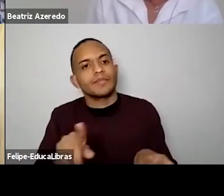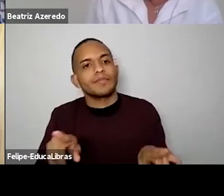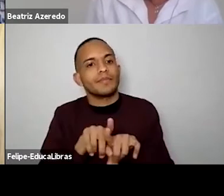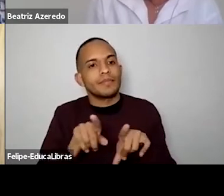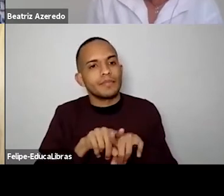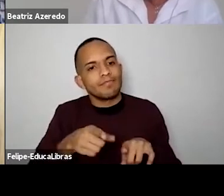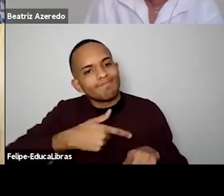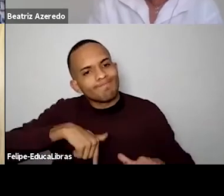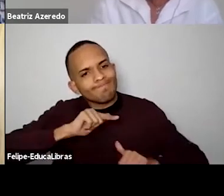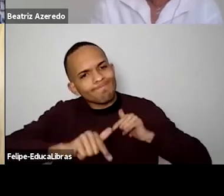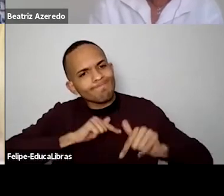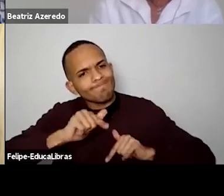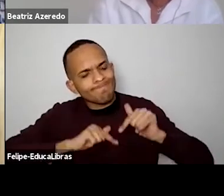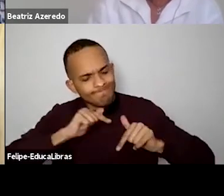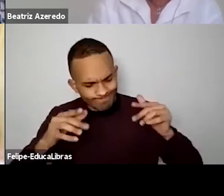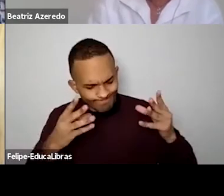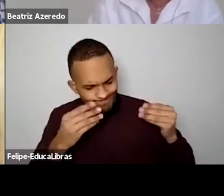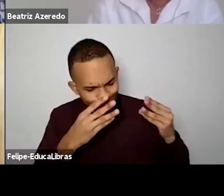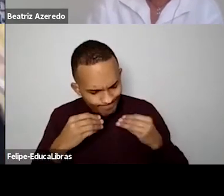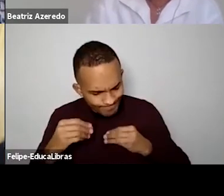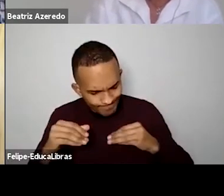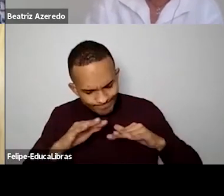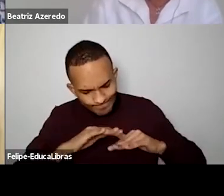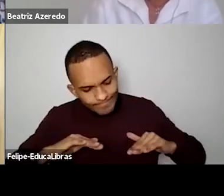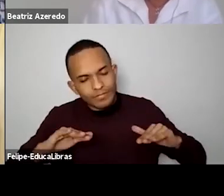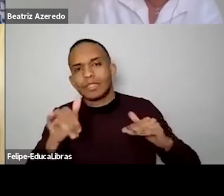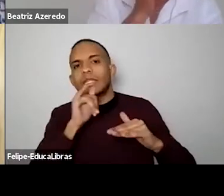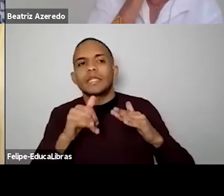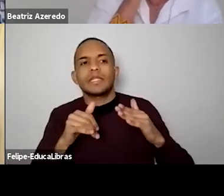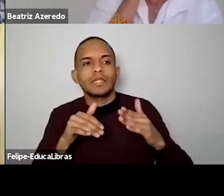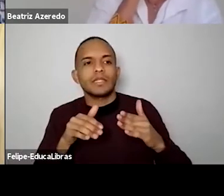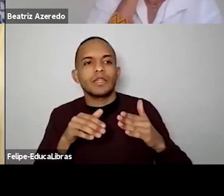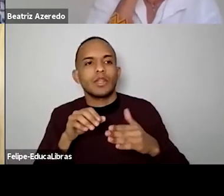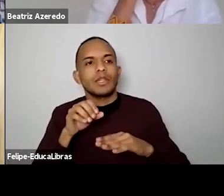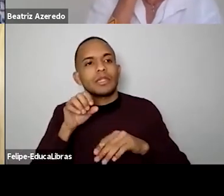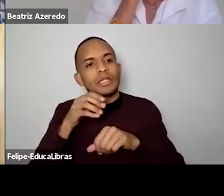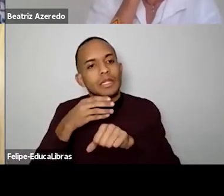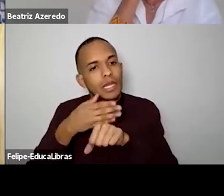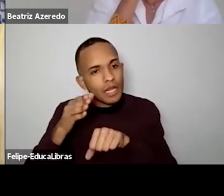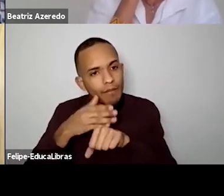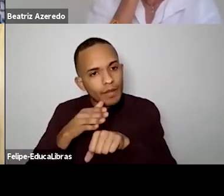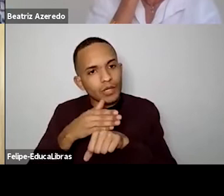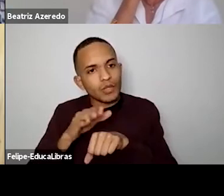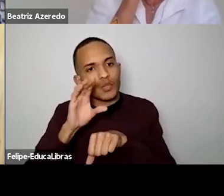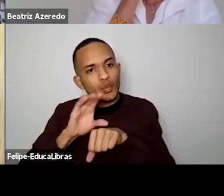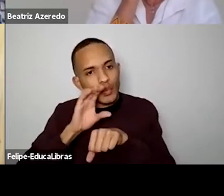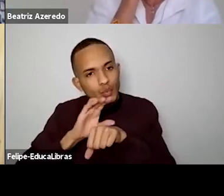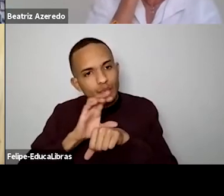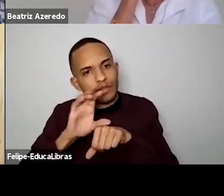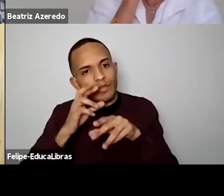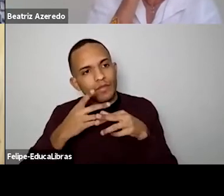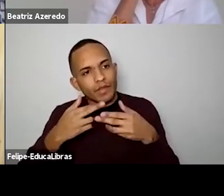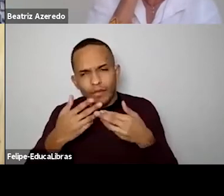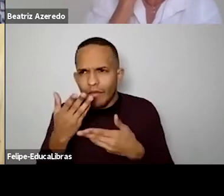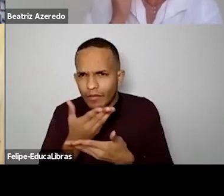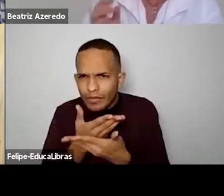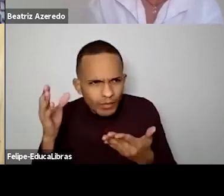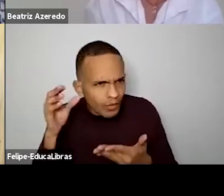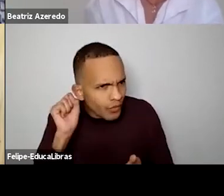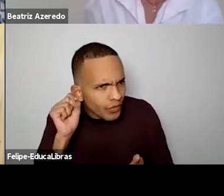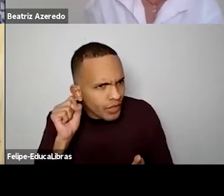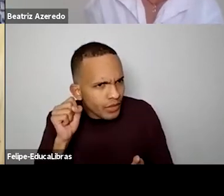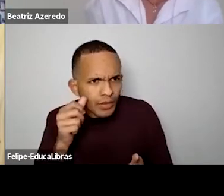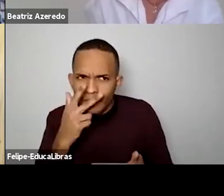trabalhado muito com isso e acaba criando workshops para capacitá-las. Vocês estão me ouvindo? Aqui apareceu